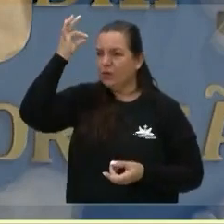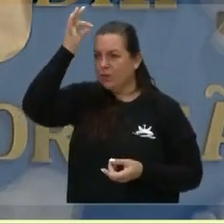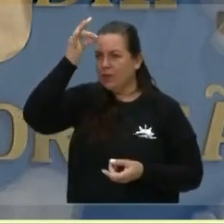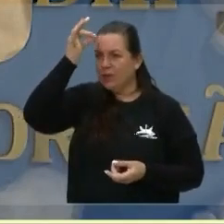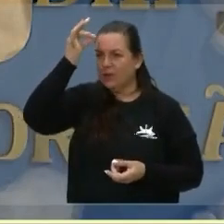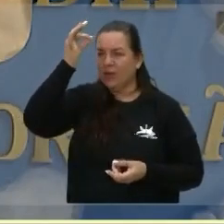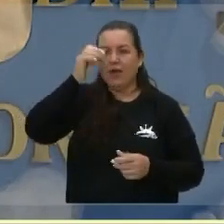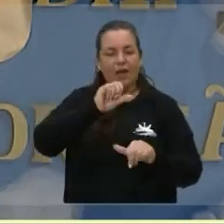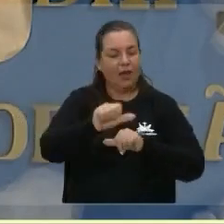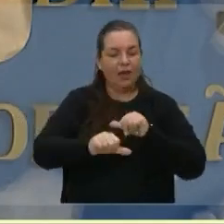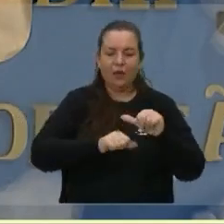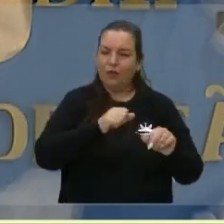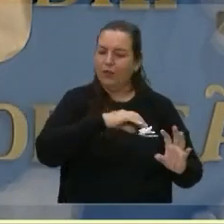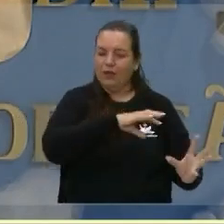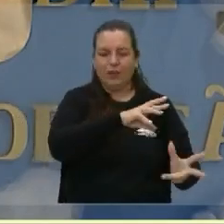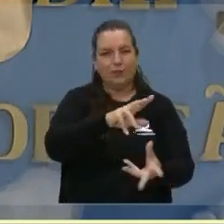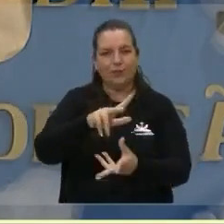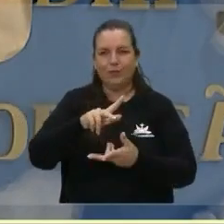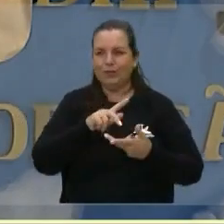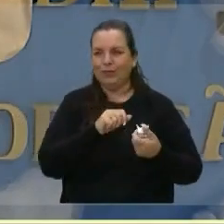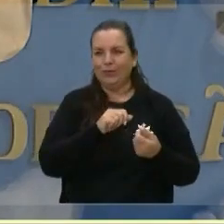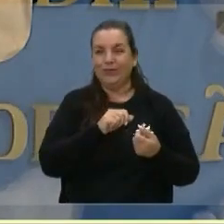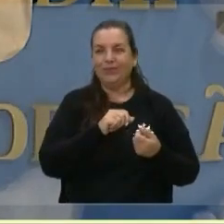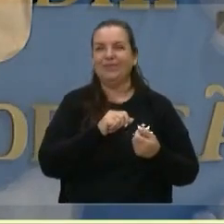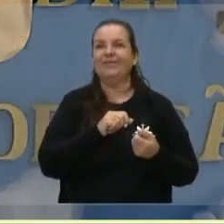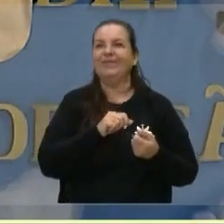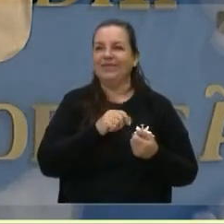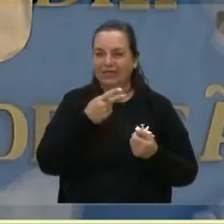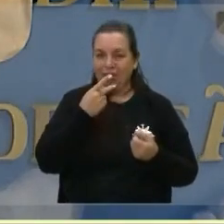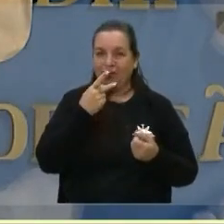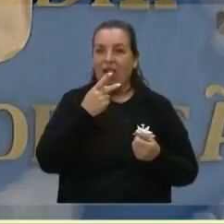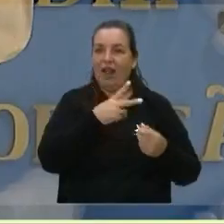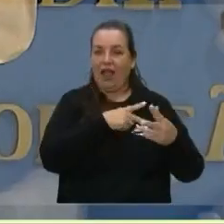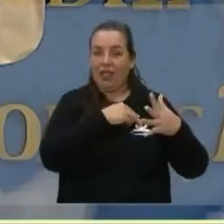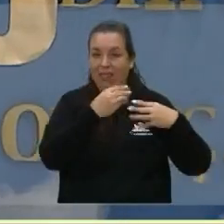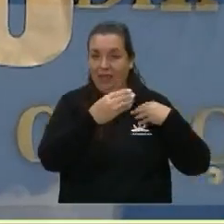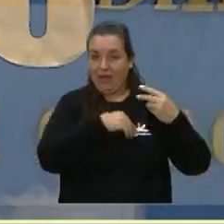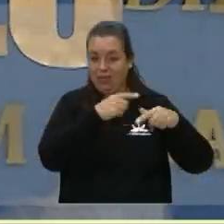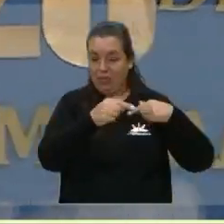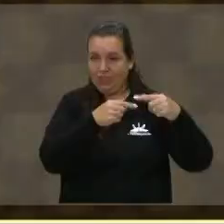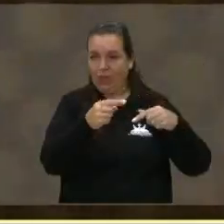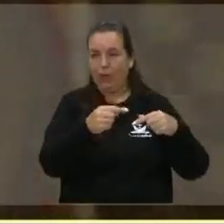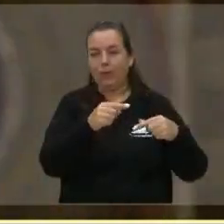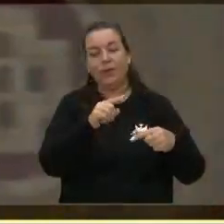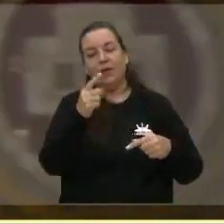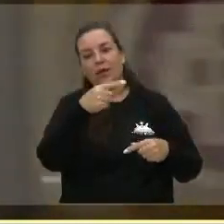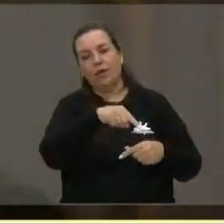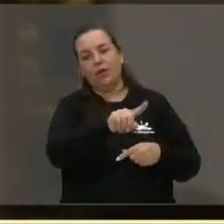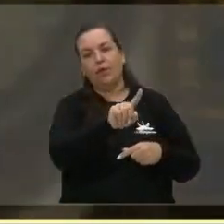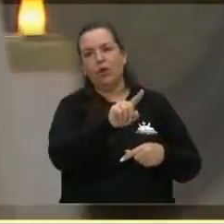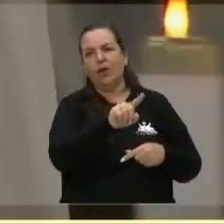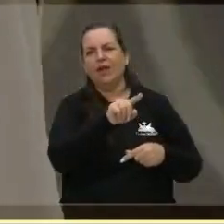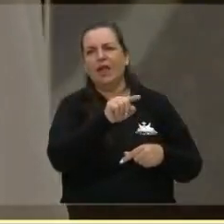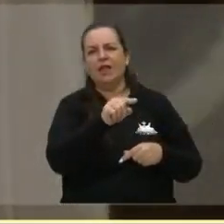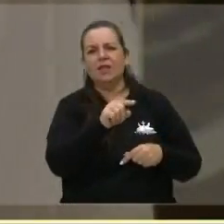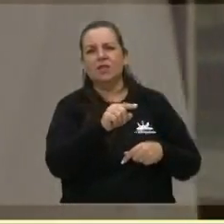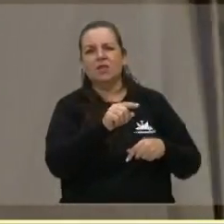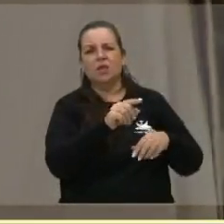e renovareis a face da terra. Diz a tradição que ele foi até as catacumbas dos